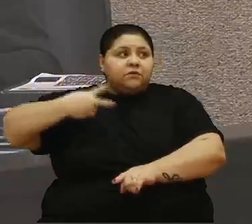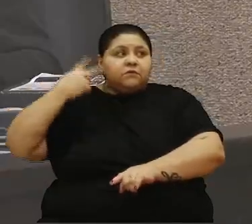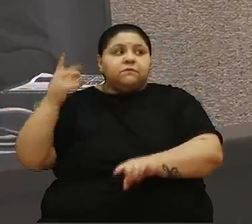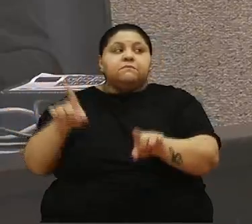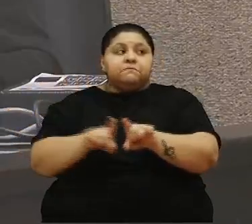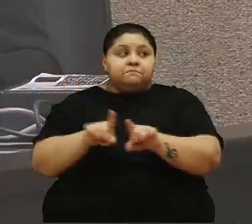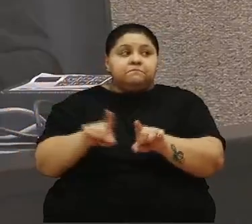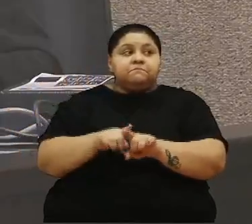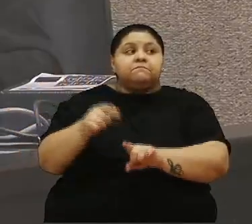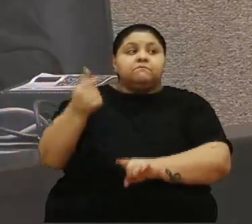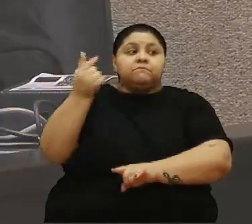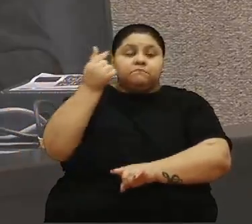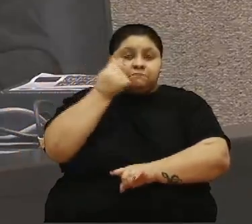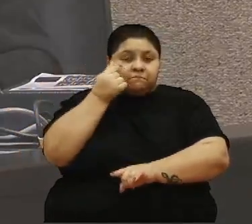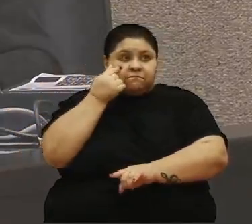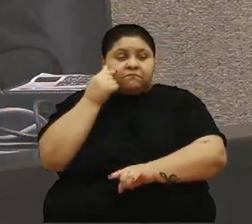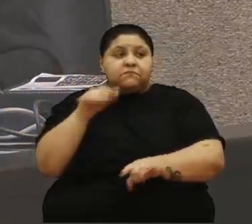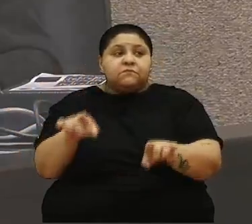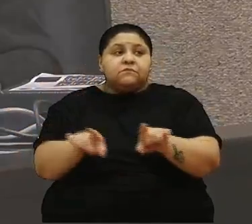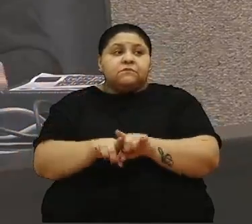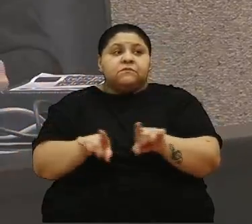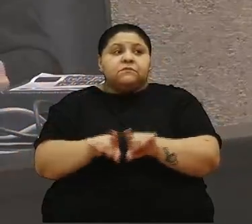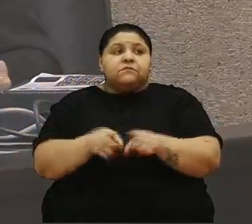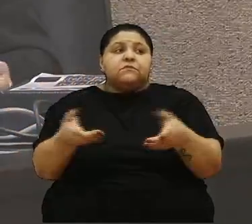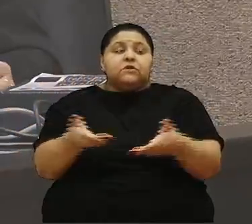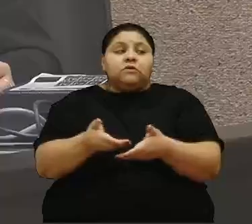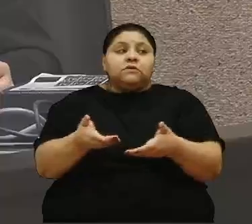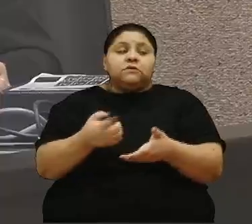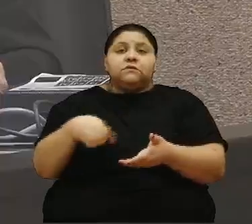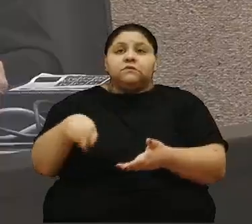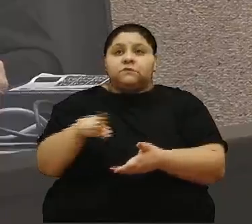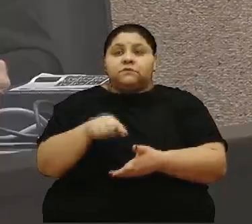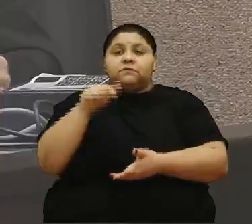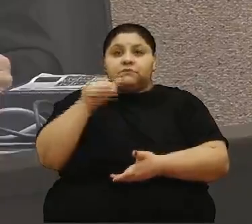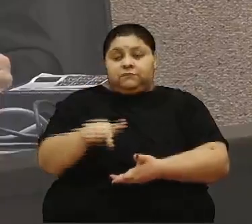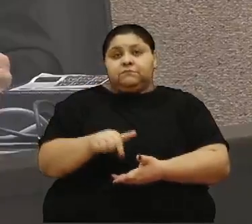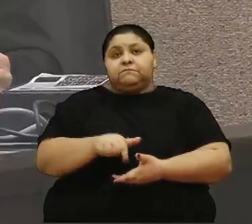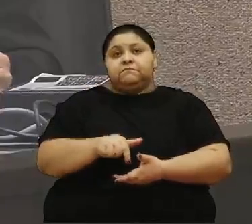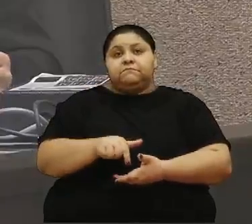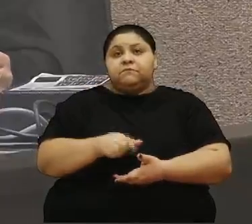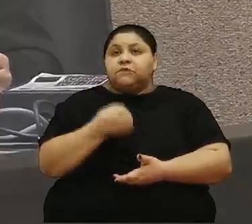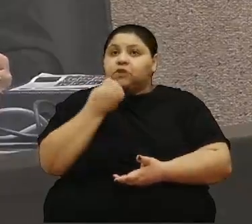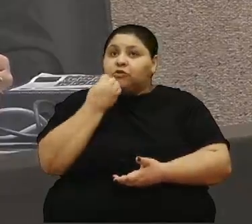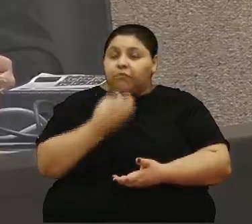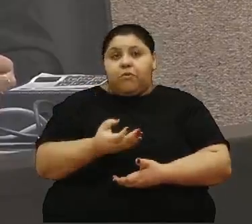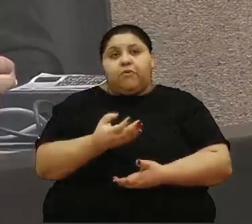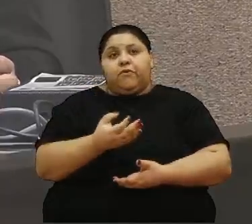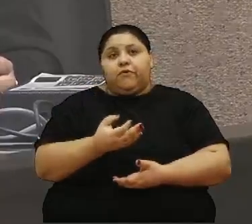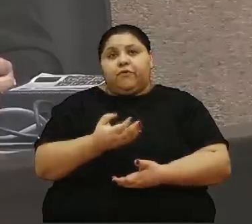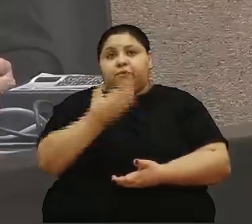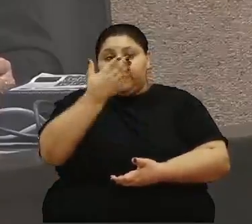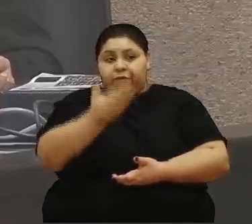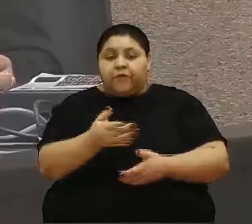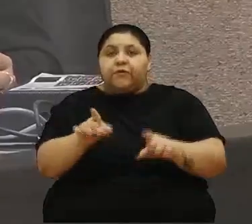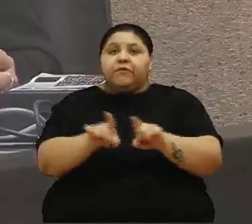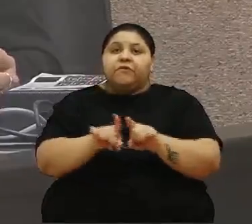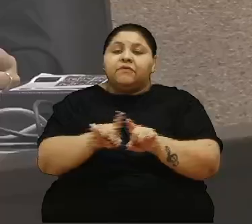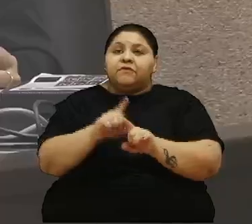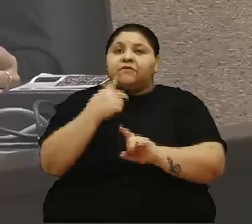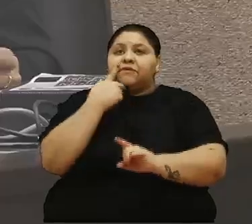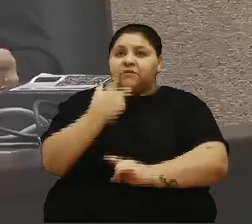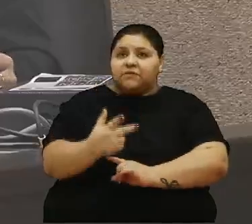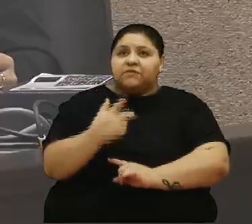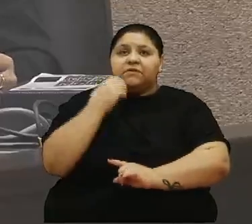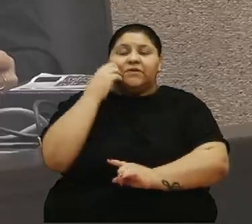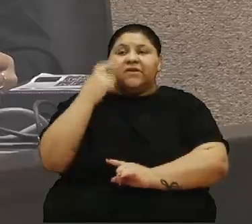Eloy Frisso. Temos falado seguidamente aqui, vereador, sobre essa questão, e que bom que o senhor também levantou